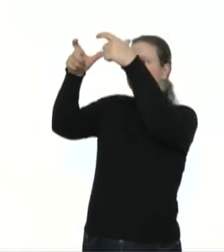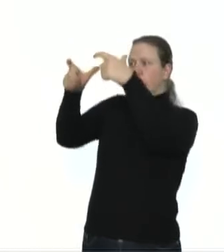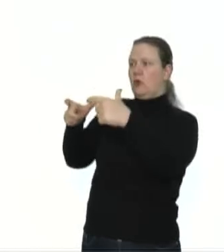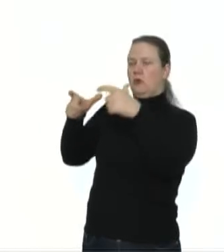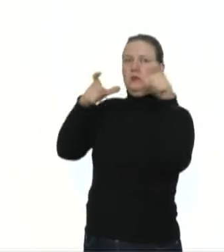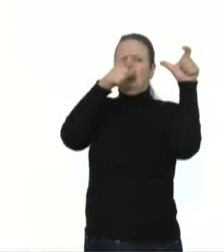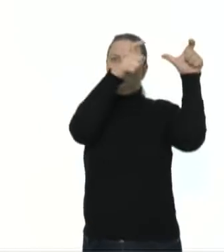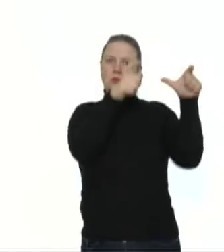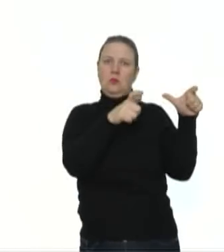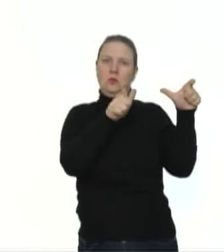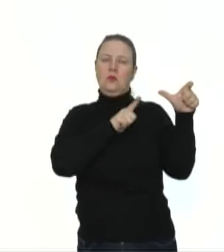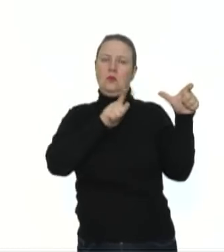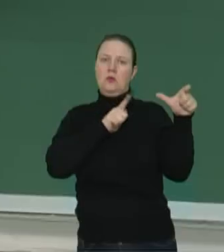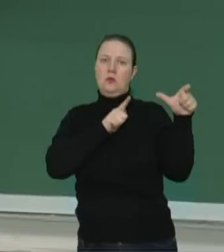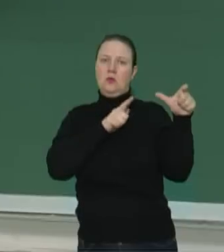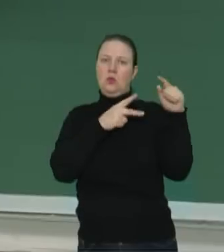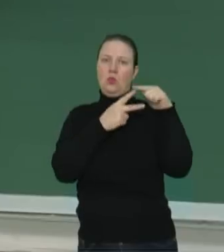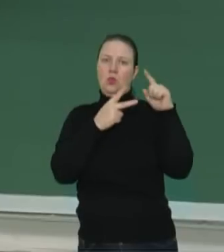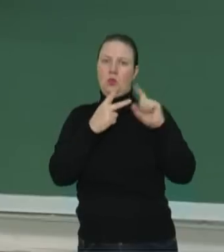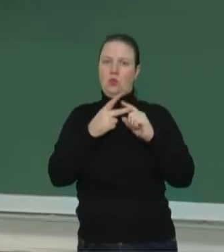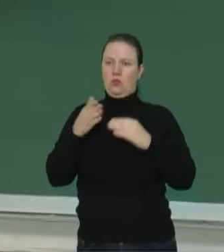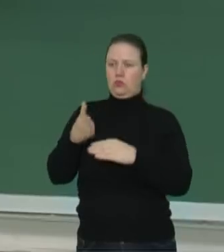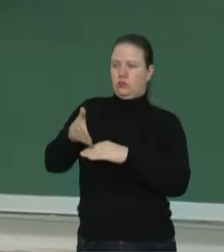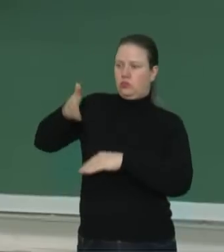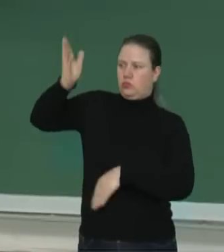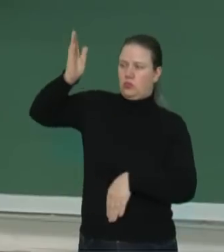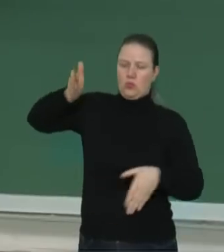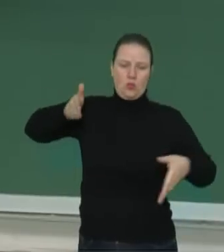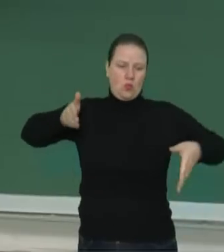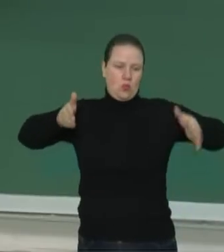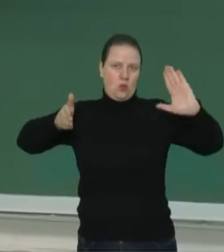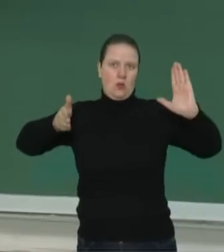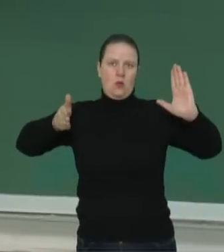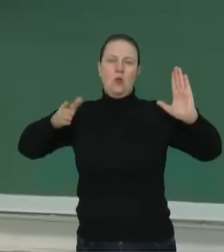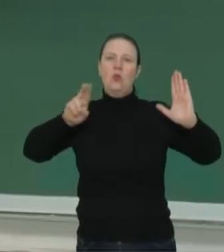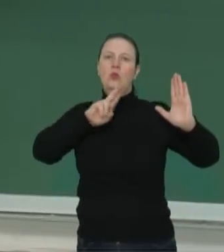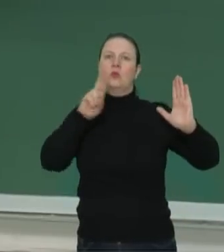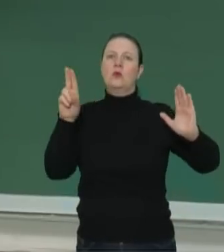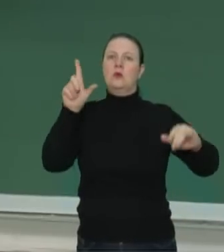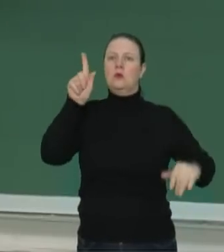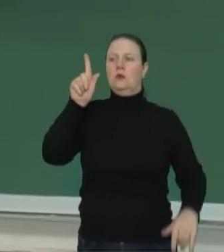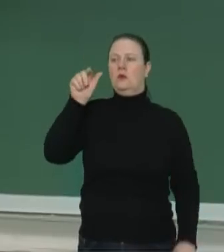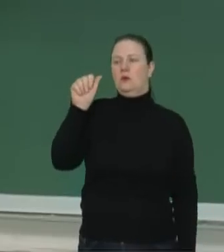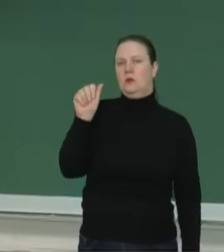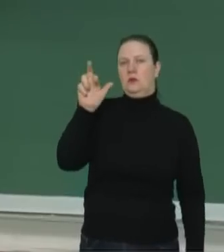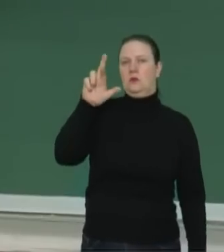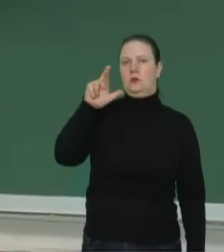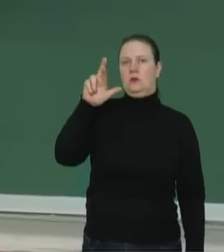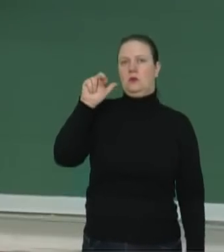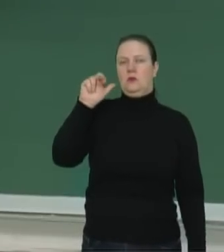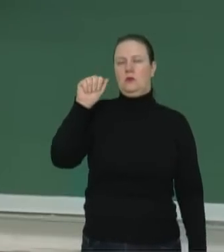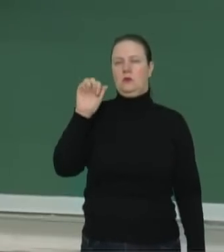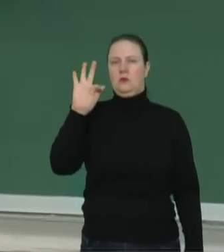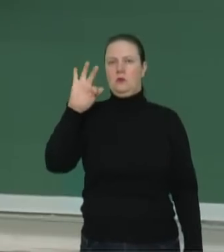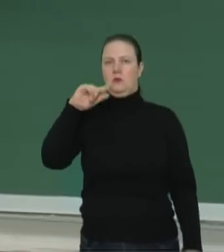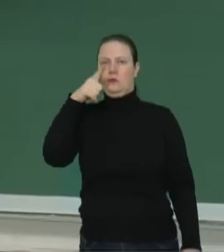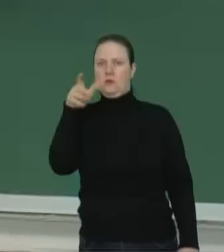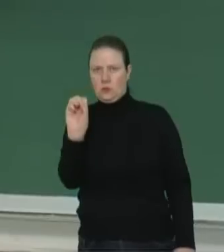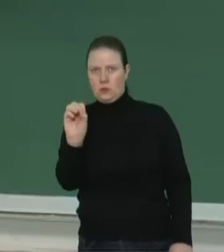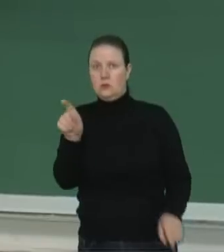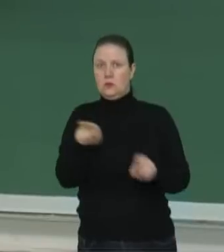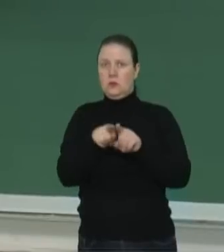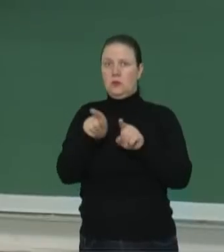temos as duas estruturas chamadas garrafão, tá? No garrafão, a linha de